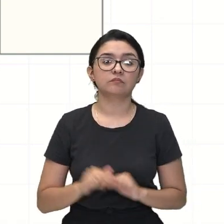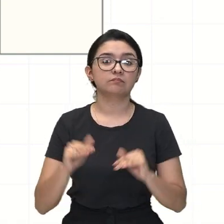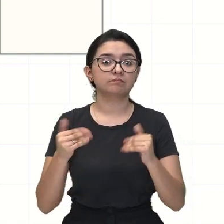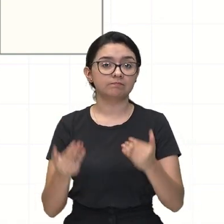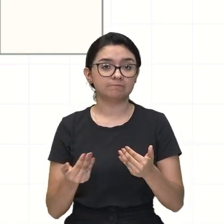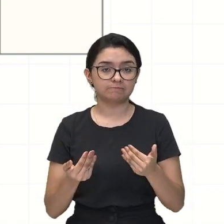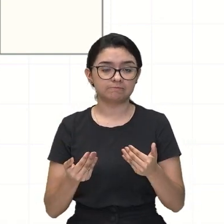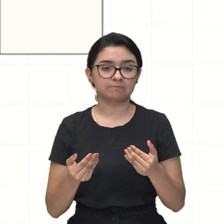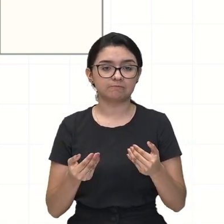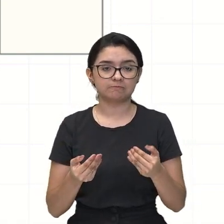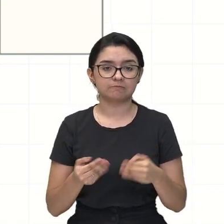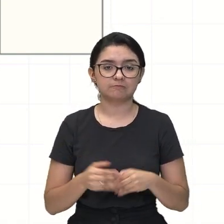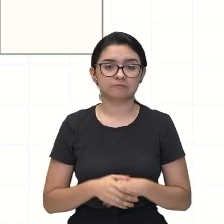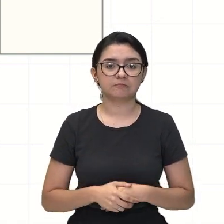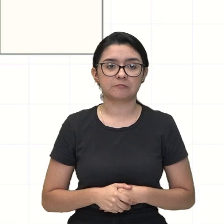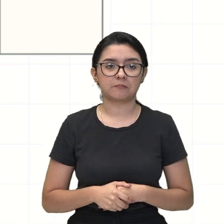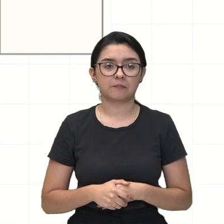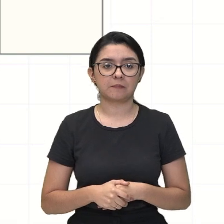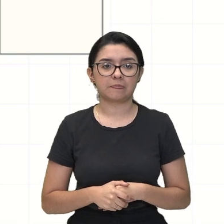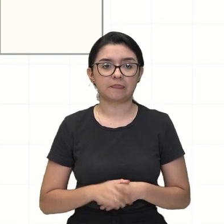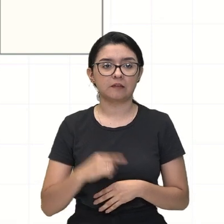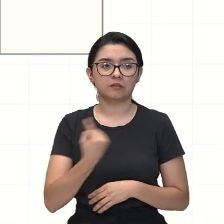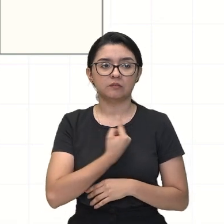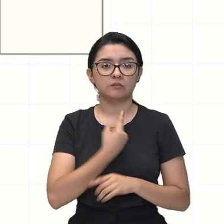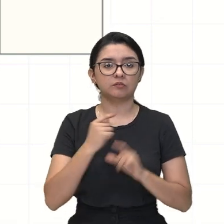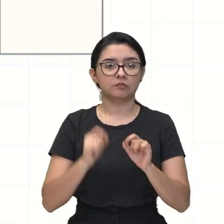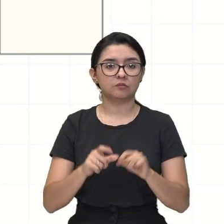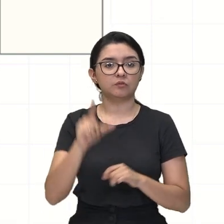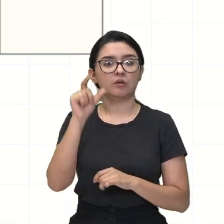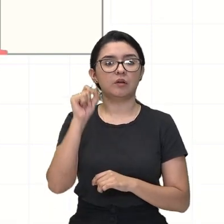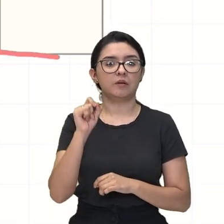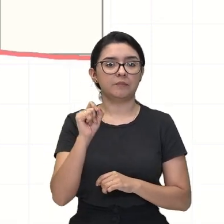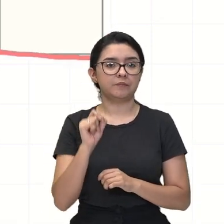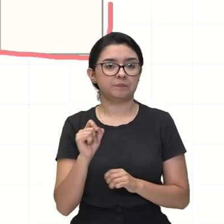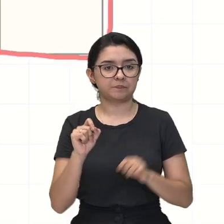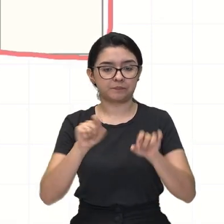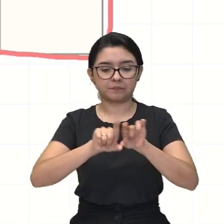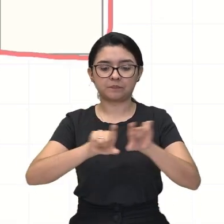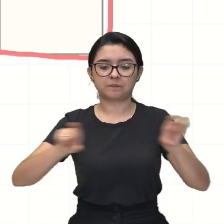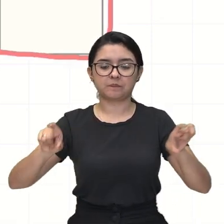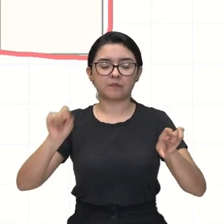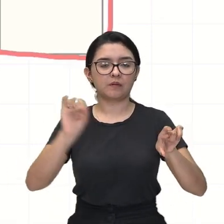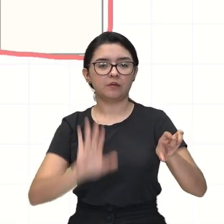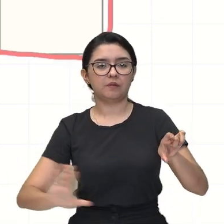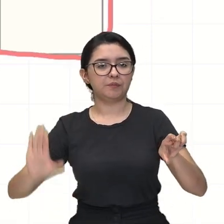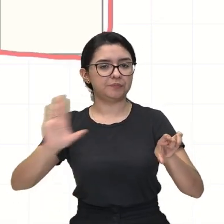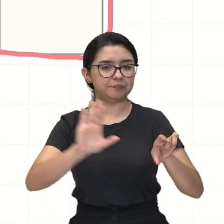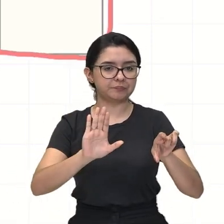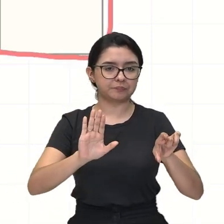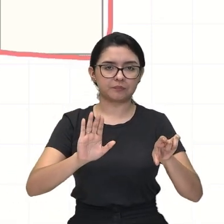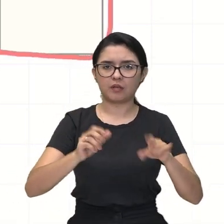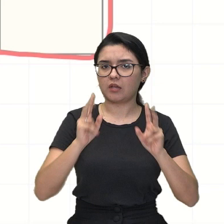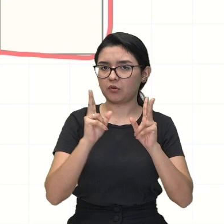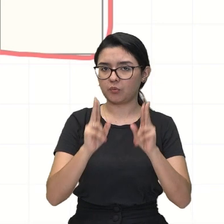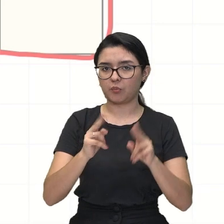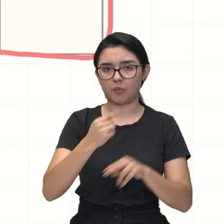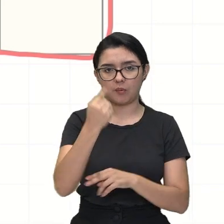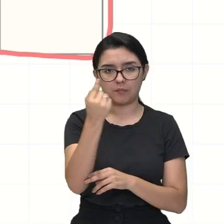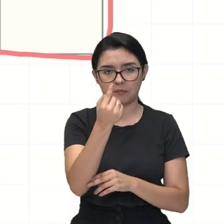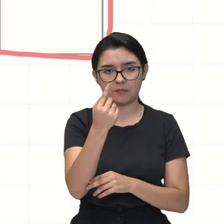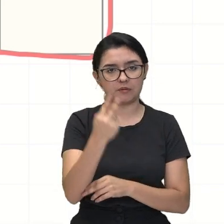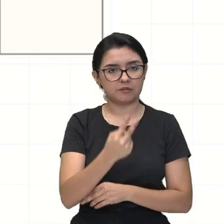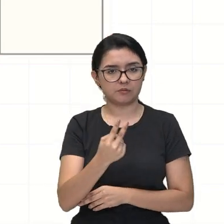Consequentemente, nós pegamos a mesma imagem, com a mesma dimensão das outras duas